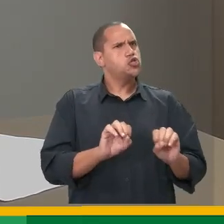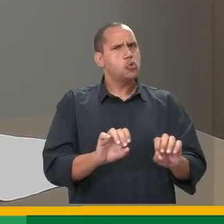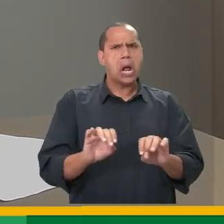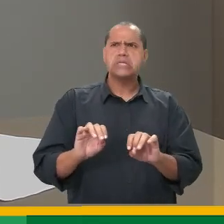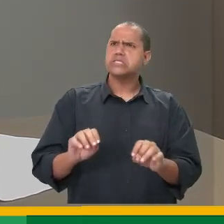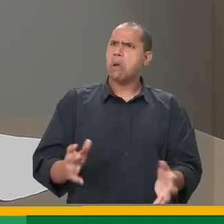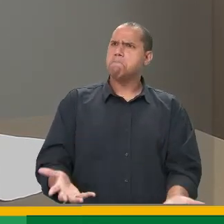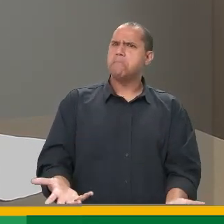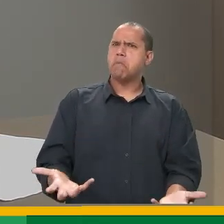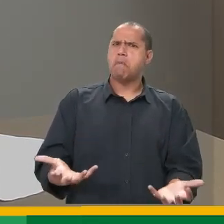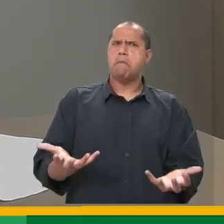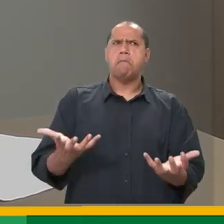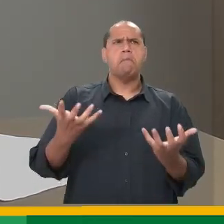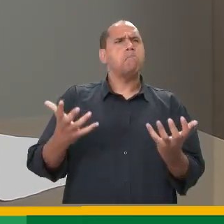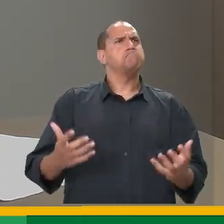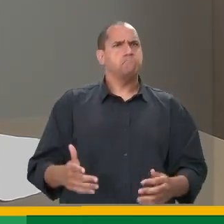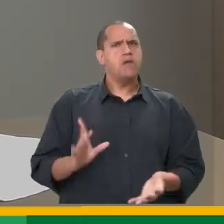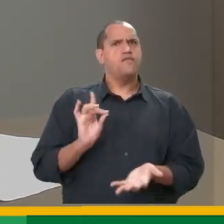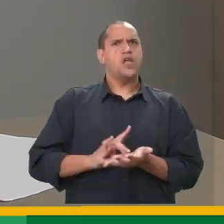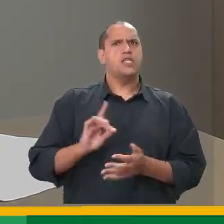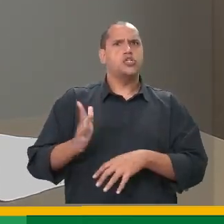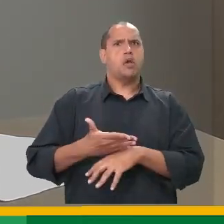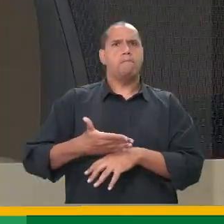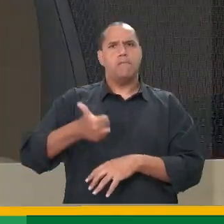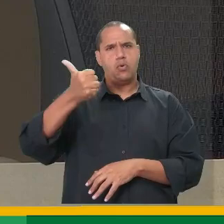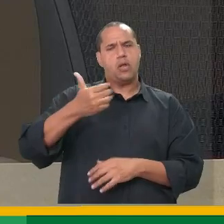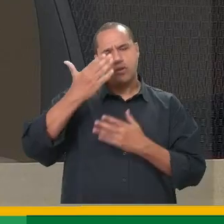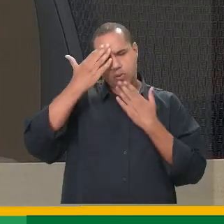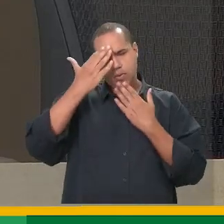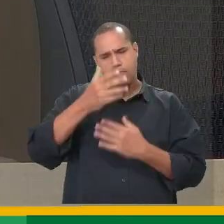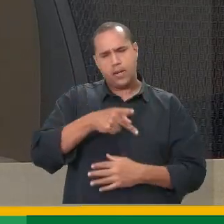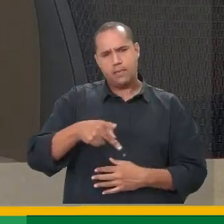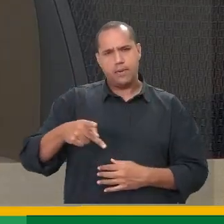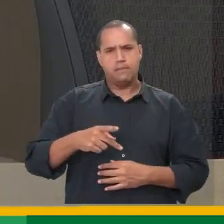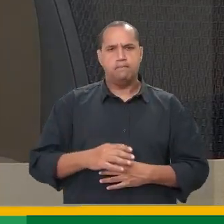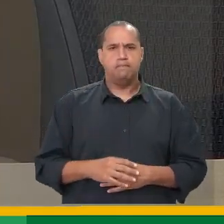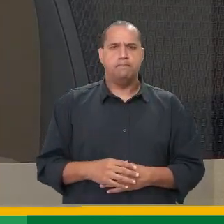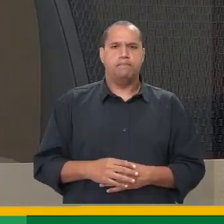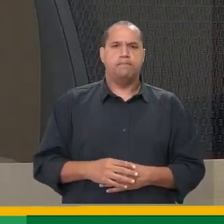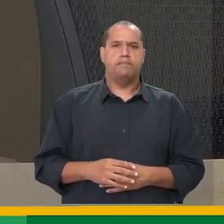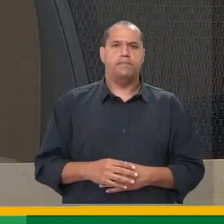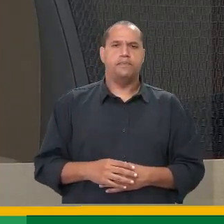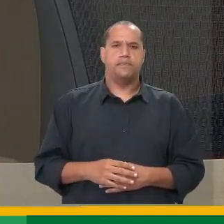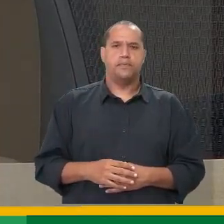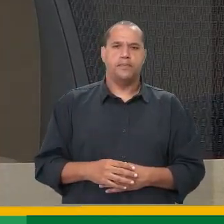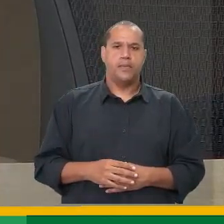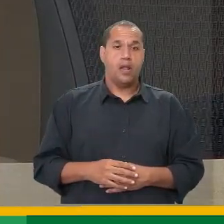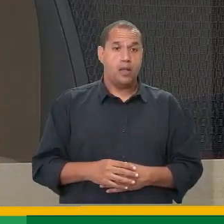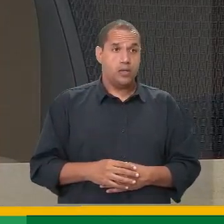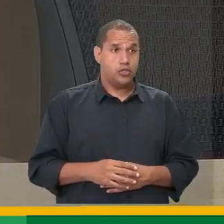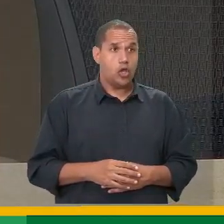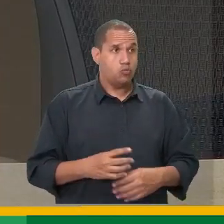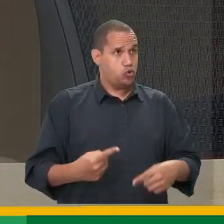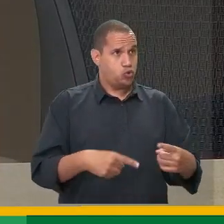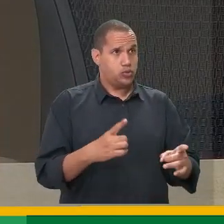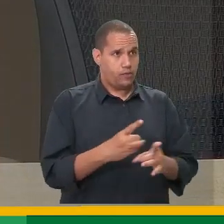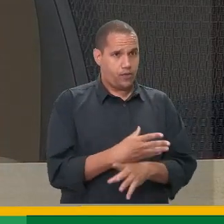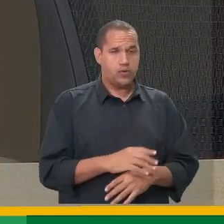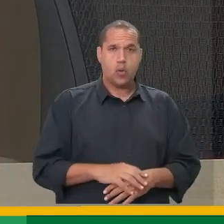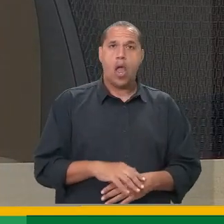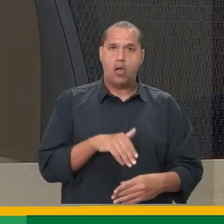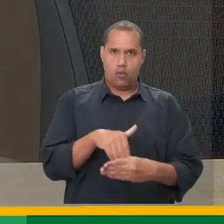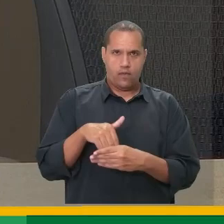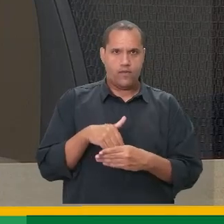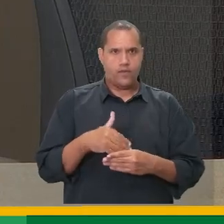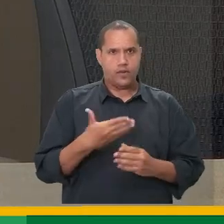vamos estar melhorando não tenho dúvida disso obrigado Presidente eh encerrada a discussão B encaminhamento de voto deputada